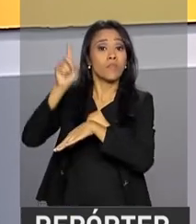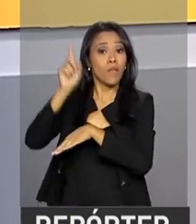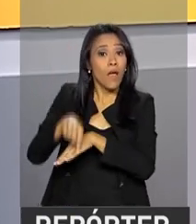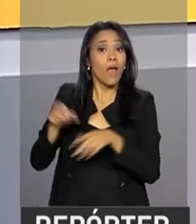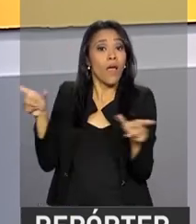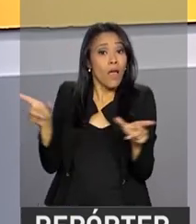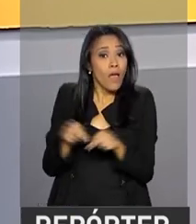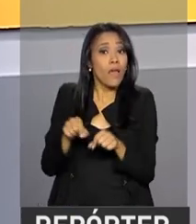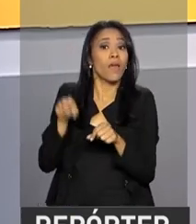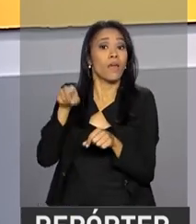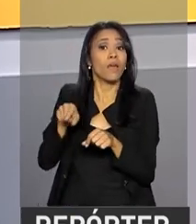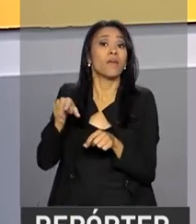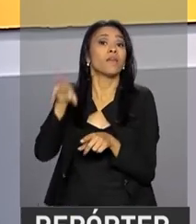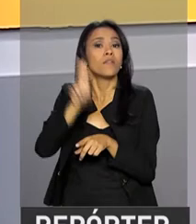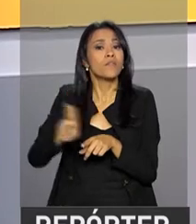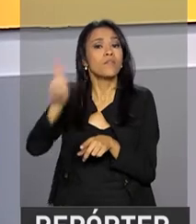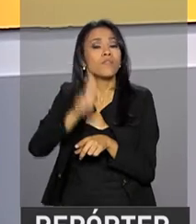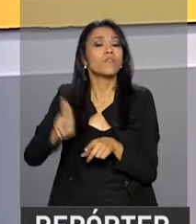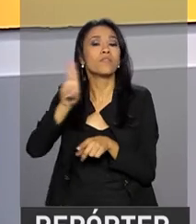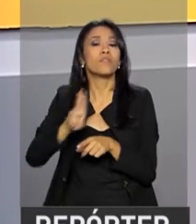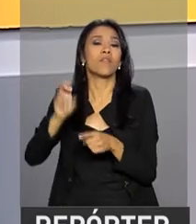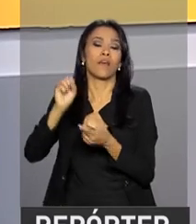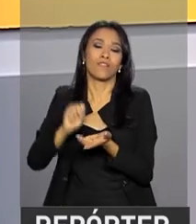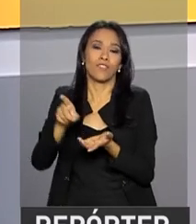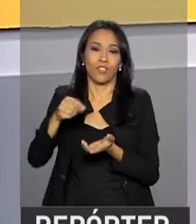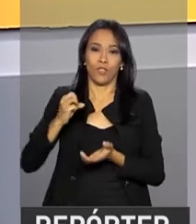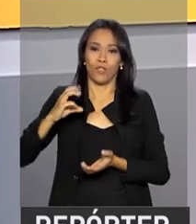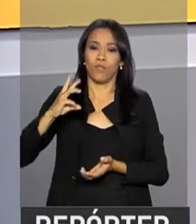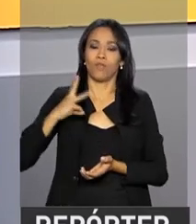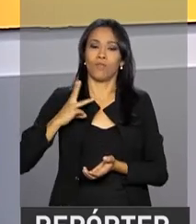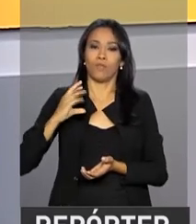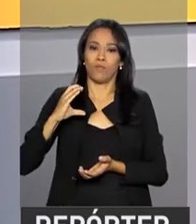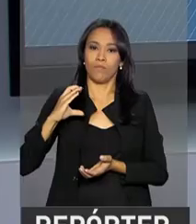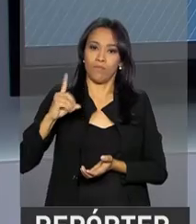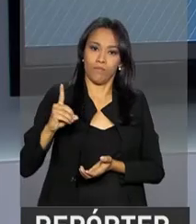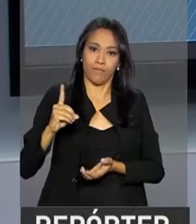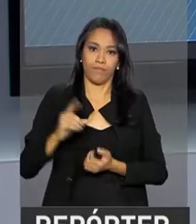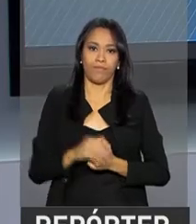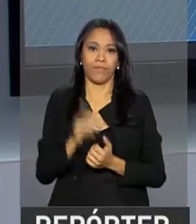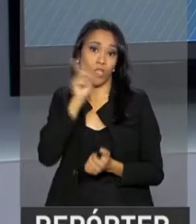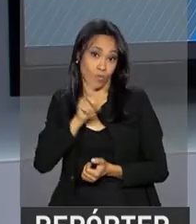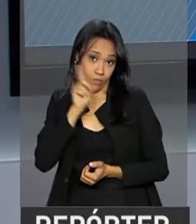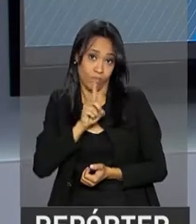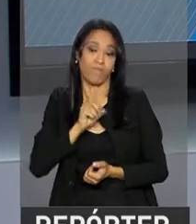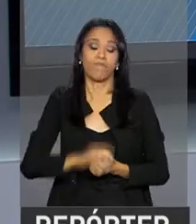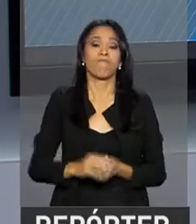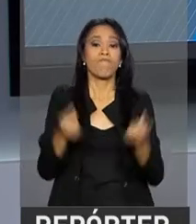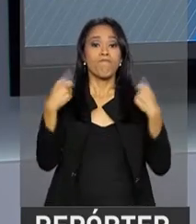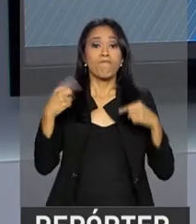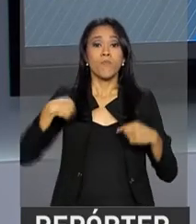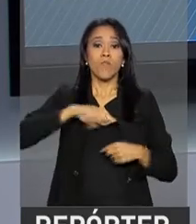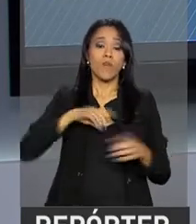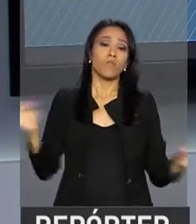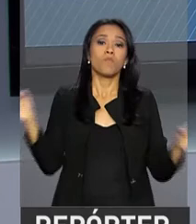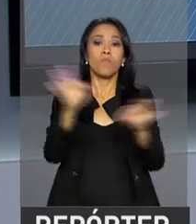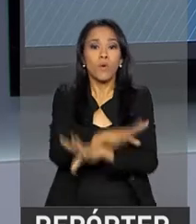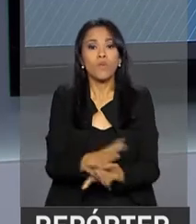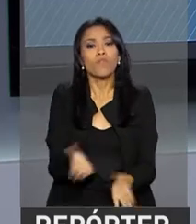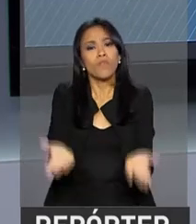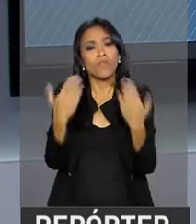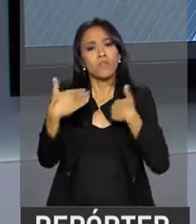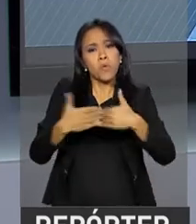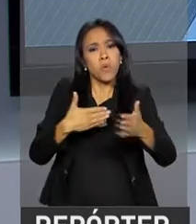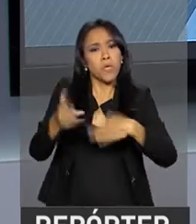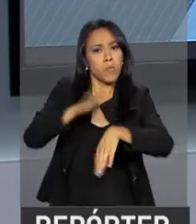métricas e avaliação de saúde da universidade de washington nós ficamos por aqui voltamos a qualquer